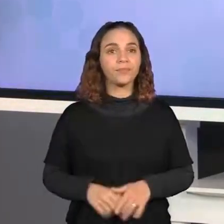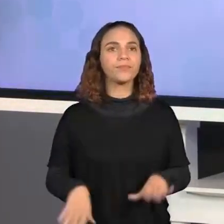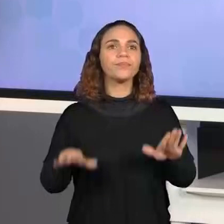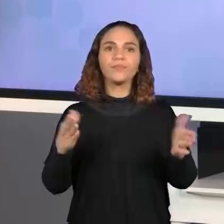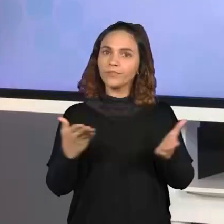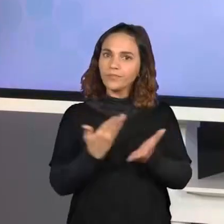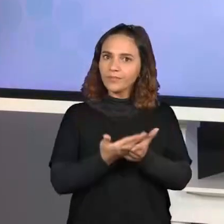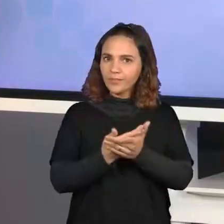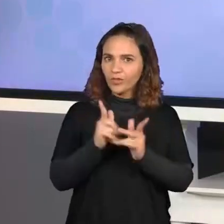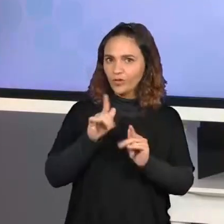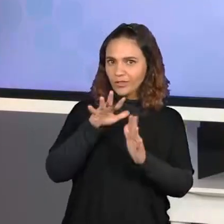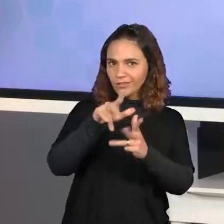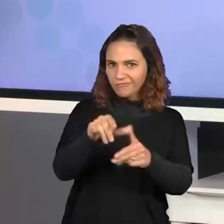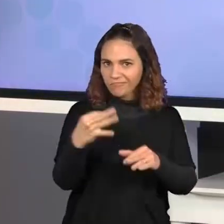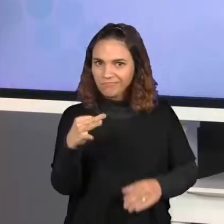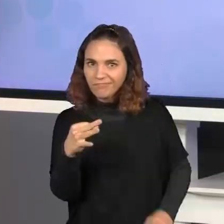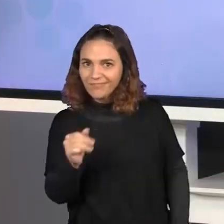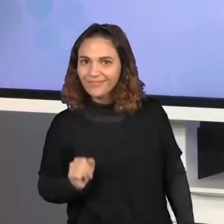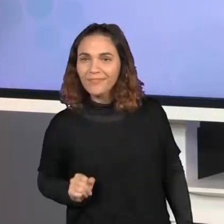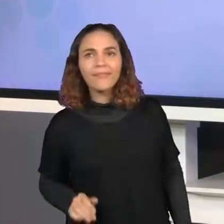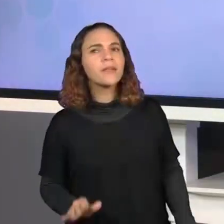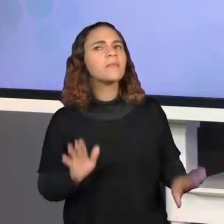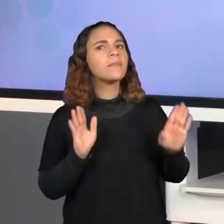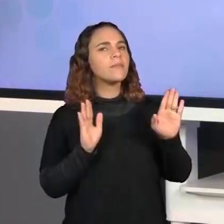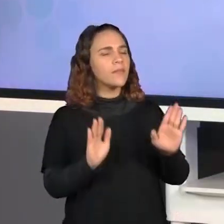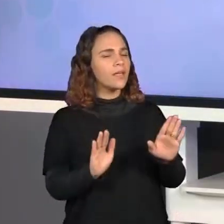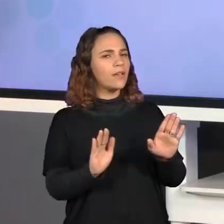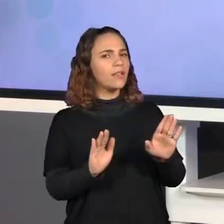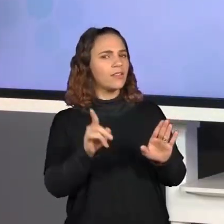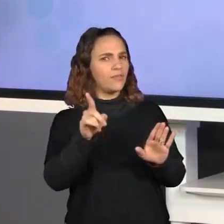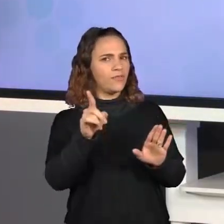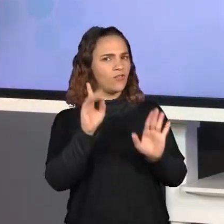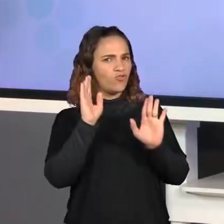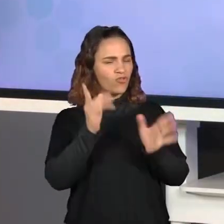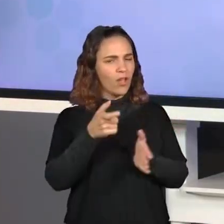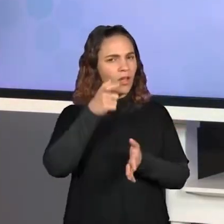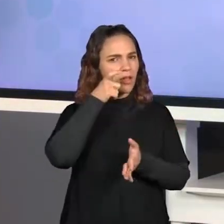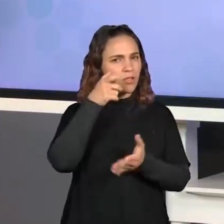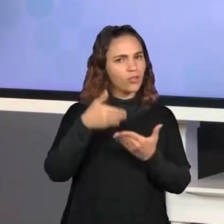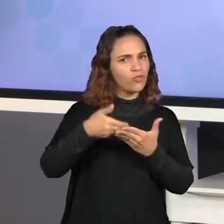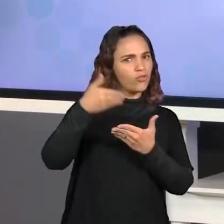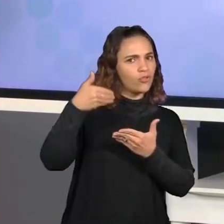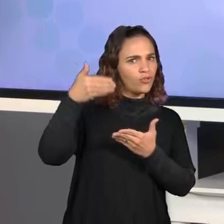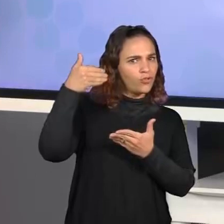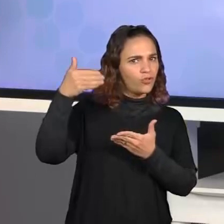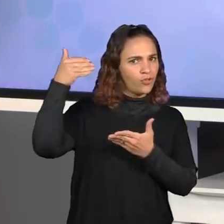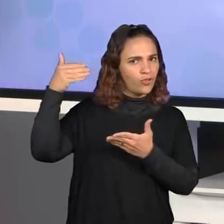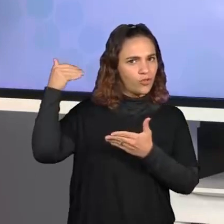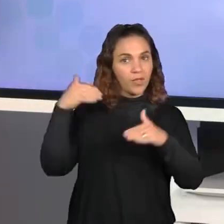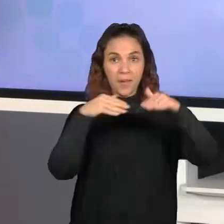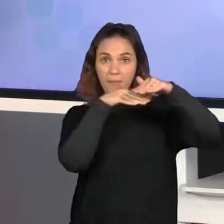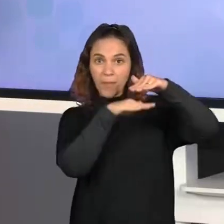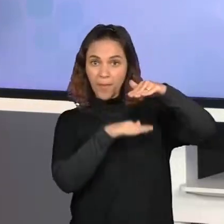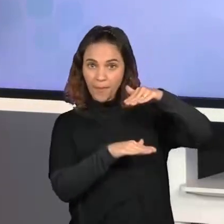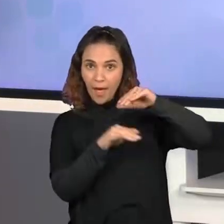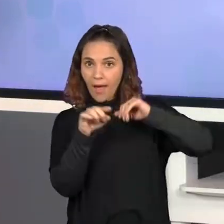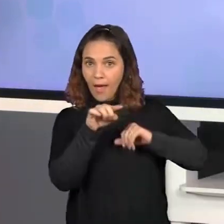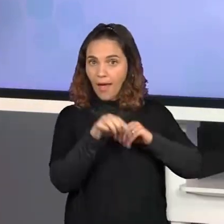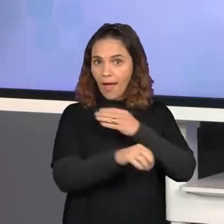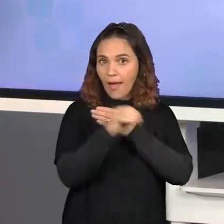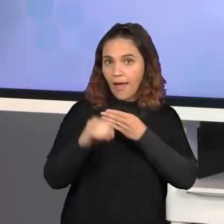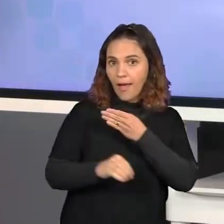super aula de Geografia, certo? Mas você já está acompanhando as aulas que acontecem aí no repositório, no Centro de